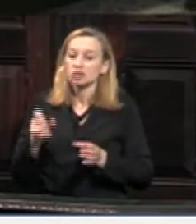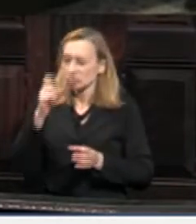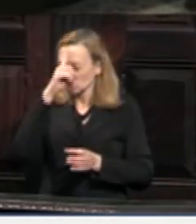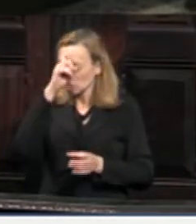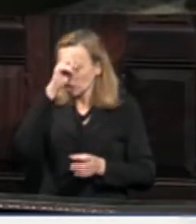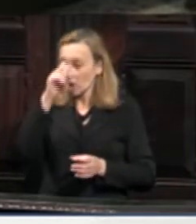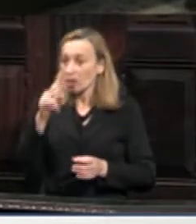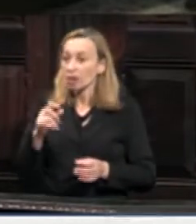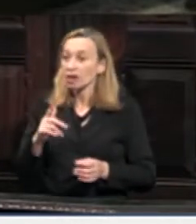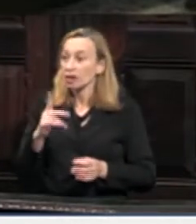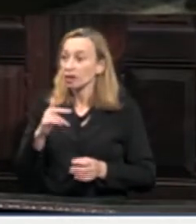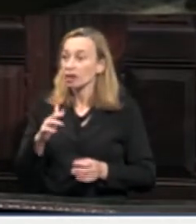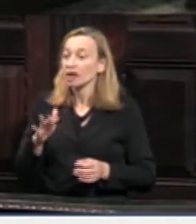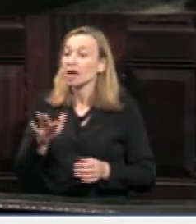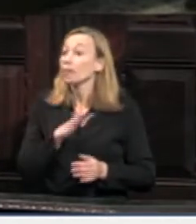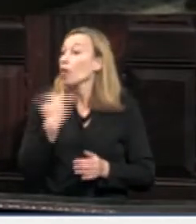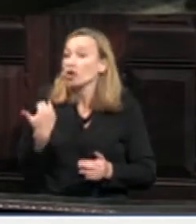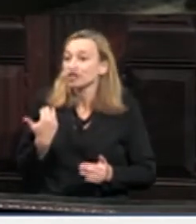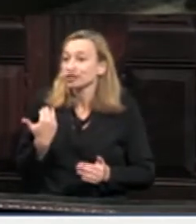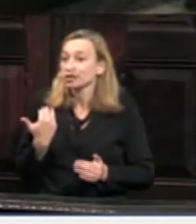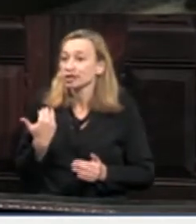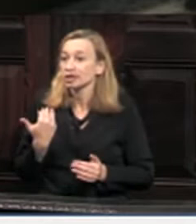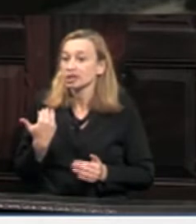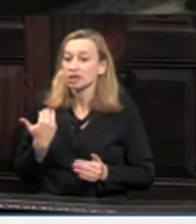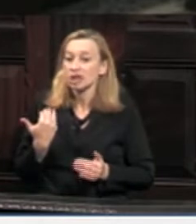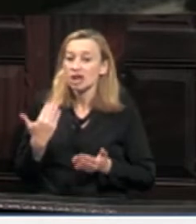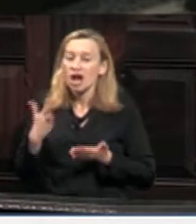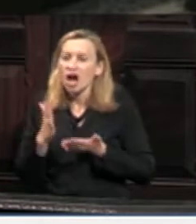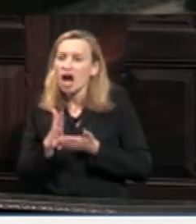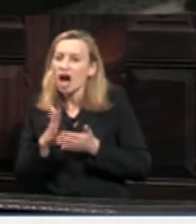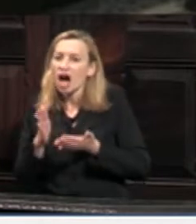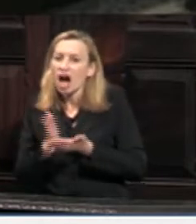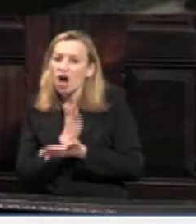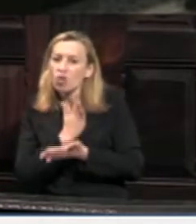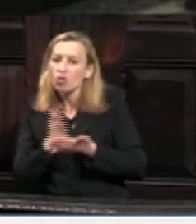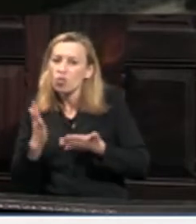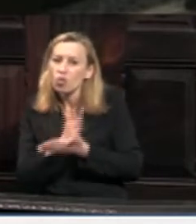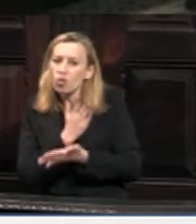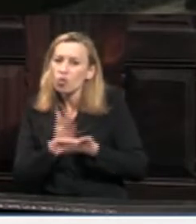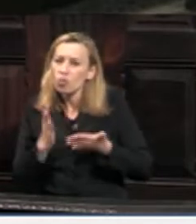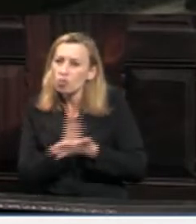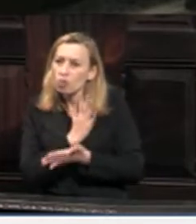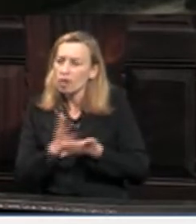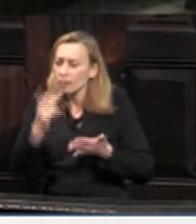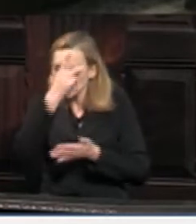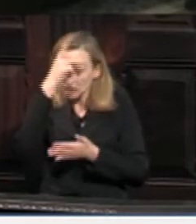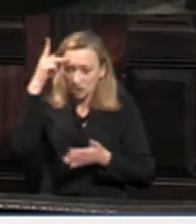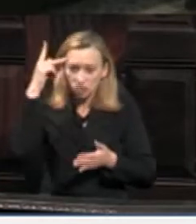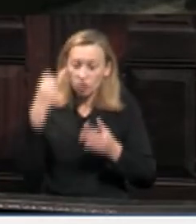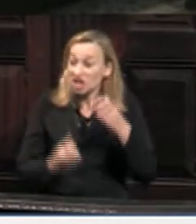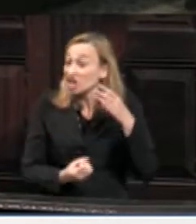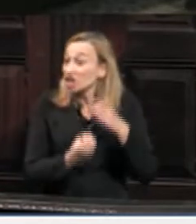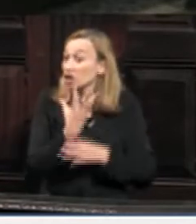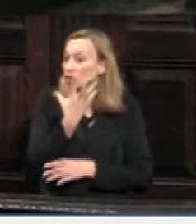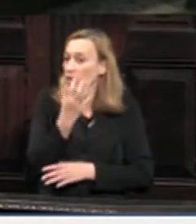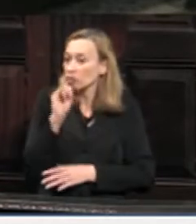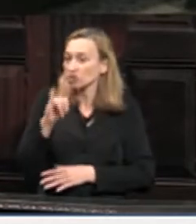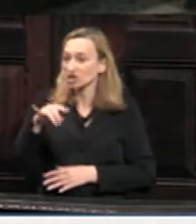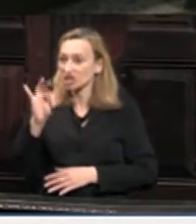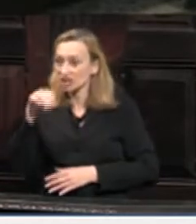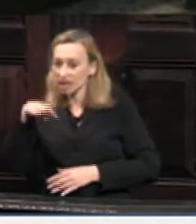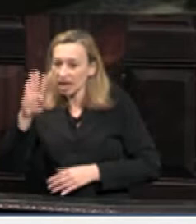mafioso criou esse sistema para ganhar dinheiro e botou a população na mão de